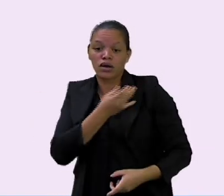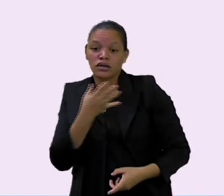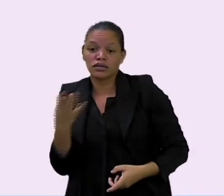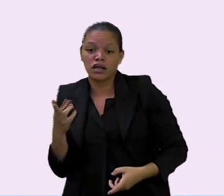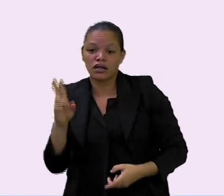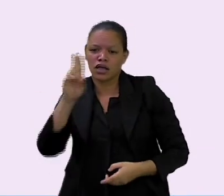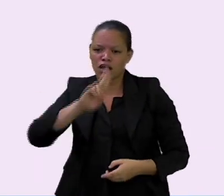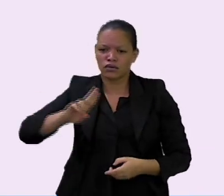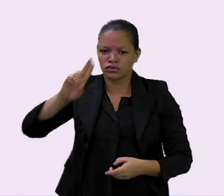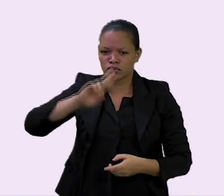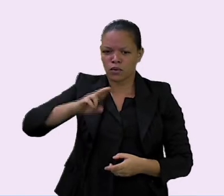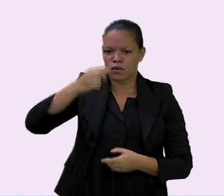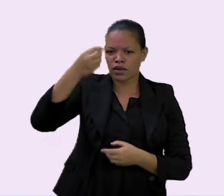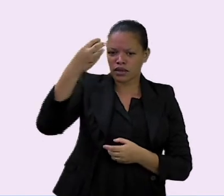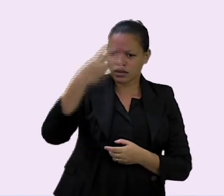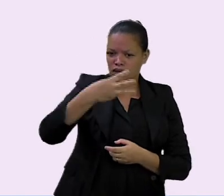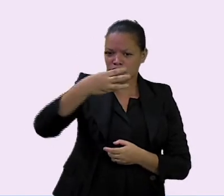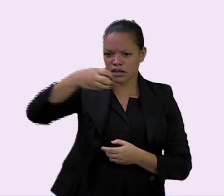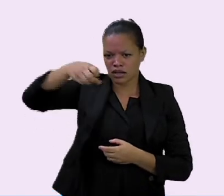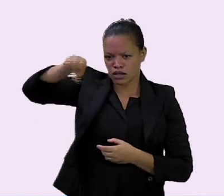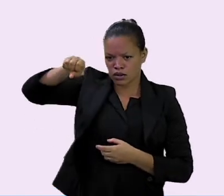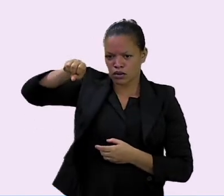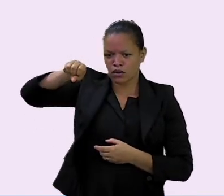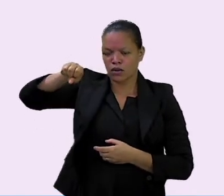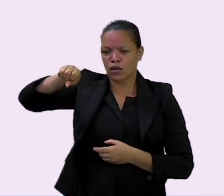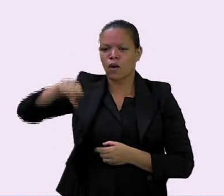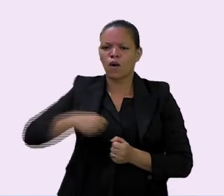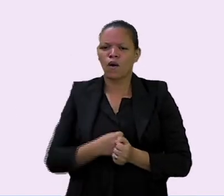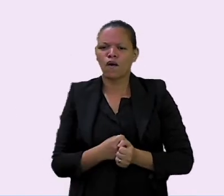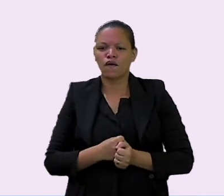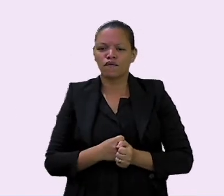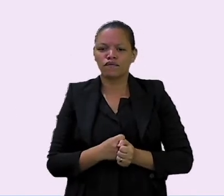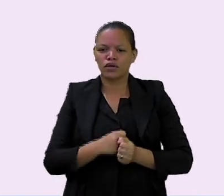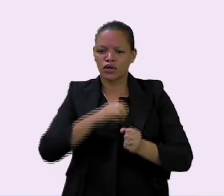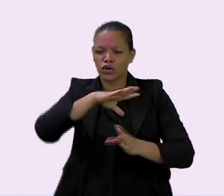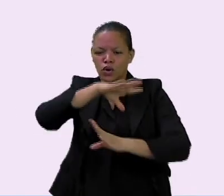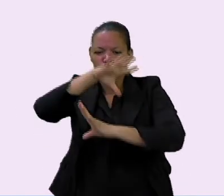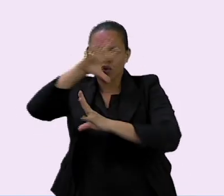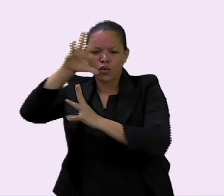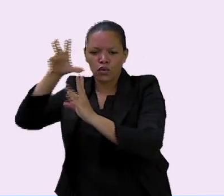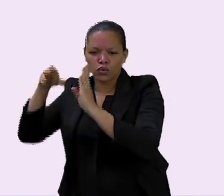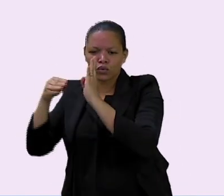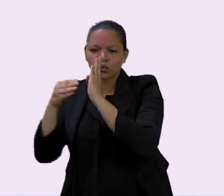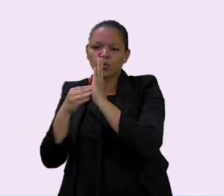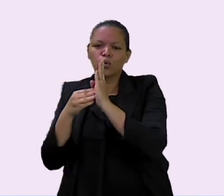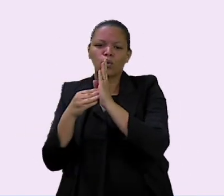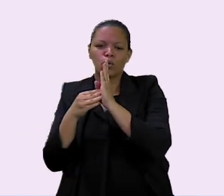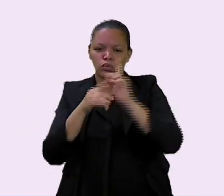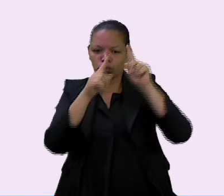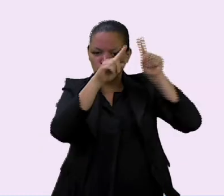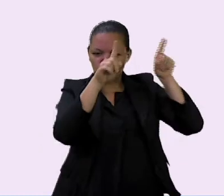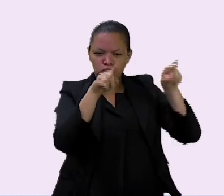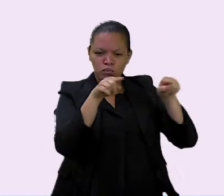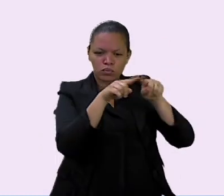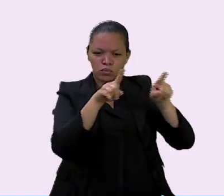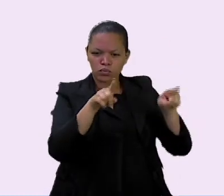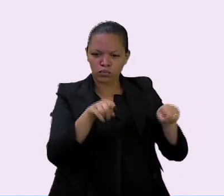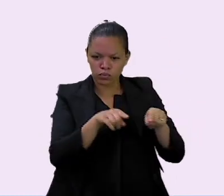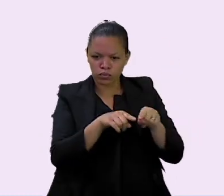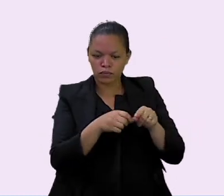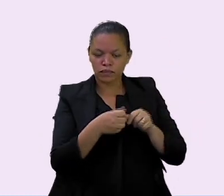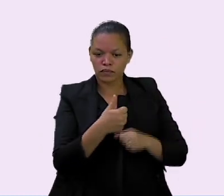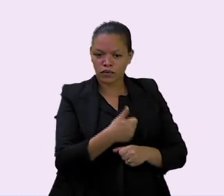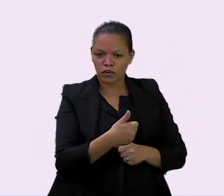o meu total. Qual que era o total dessa malha quadriculada aqui? Era 144 quadradinhos, não é